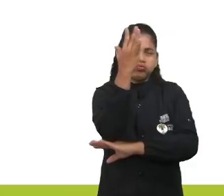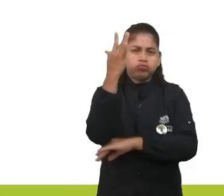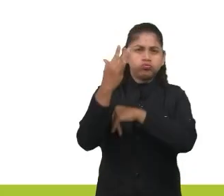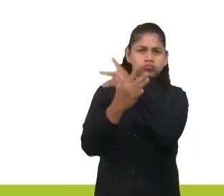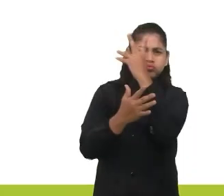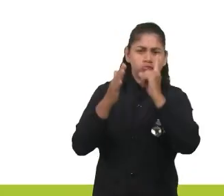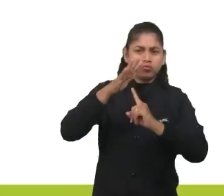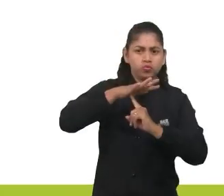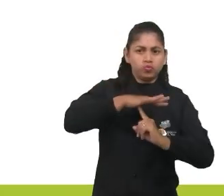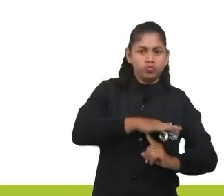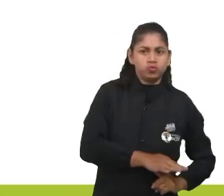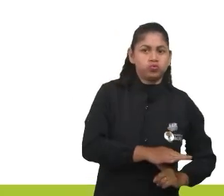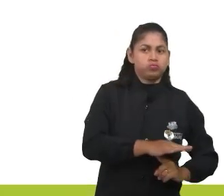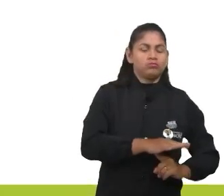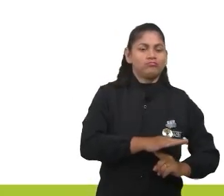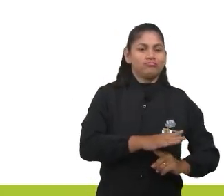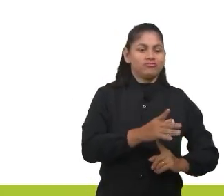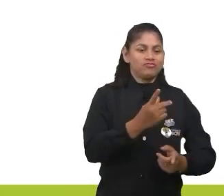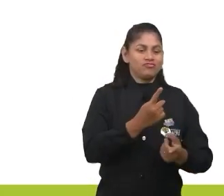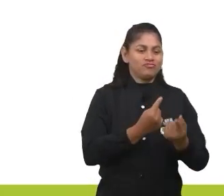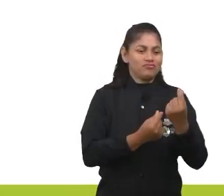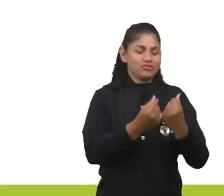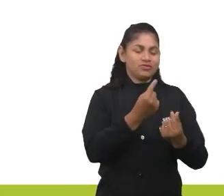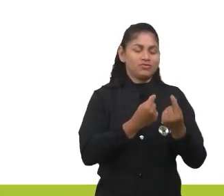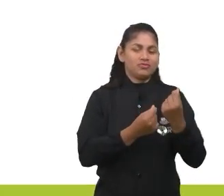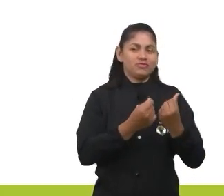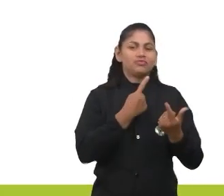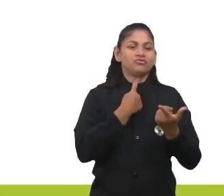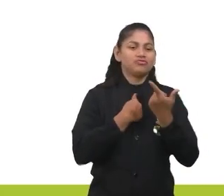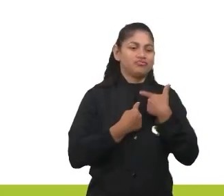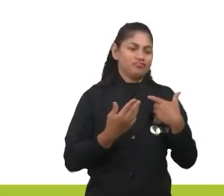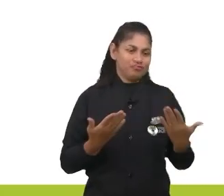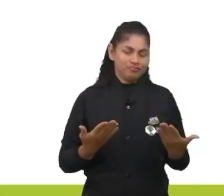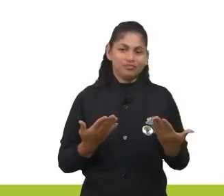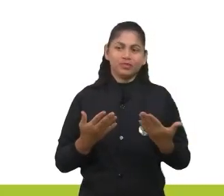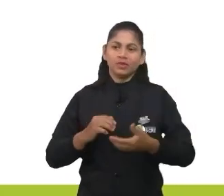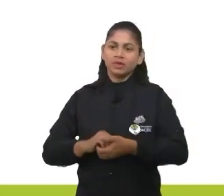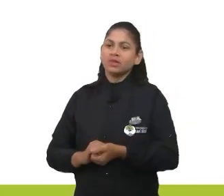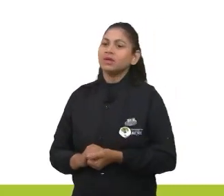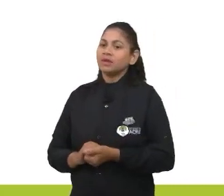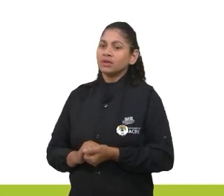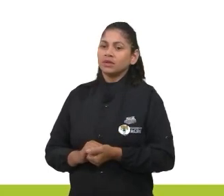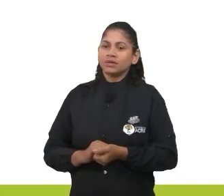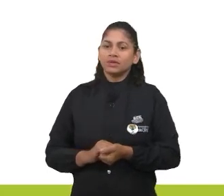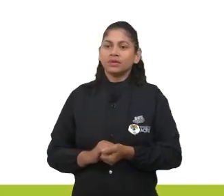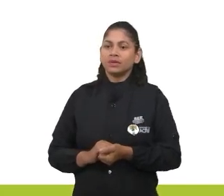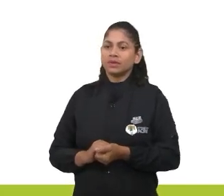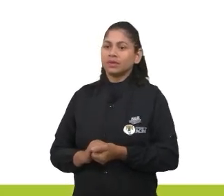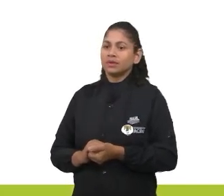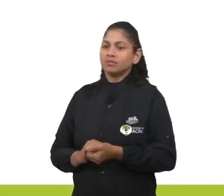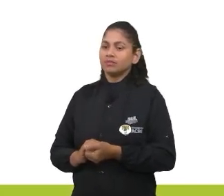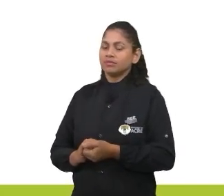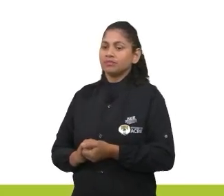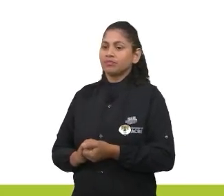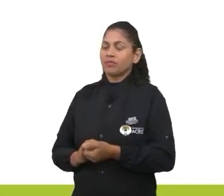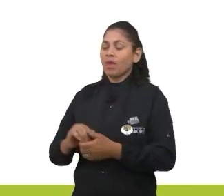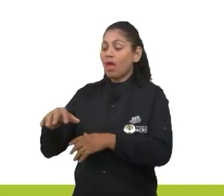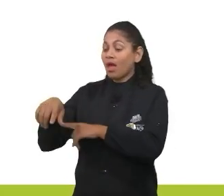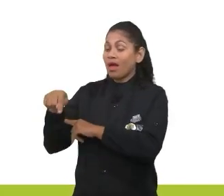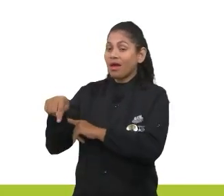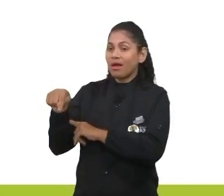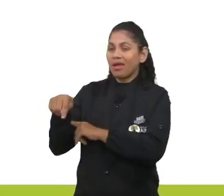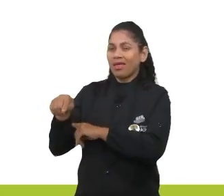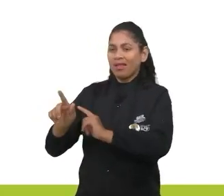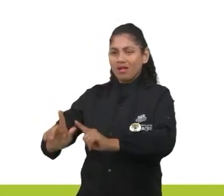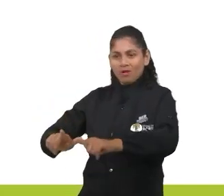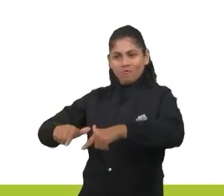econômicos. A razão comunicativa defende e promove o desenvolvimento